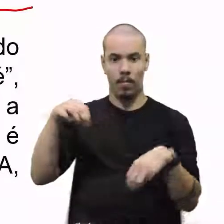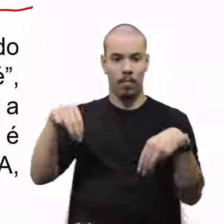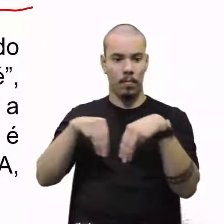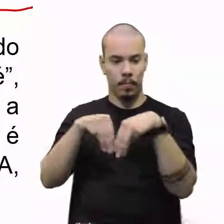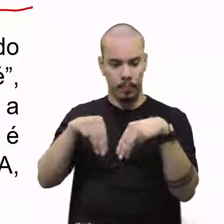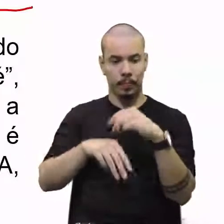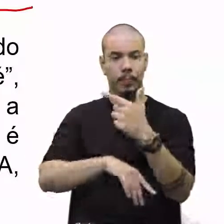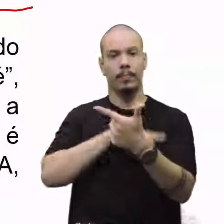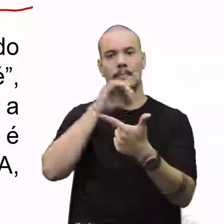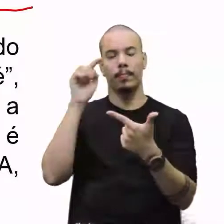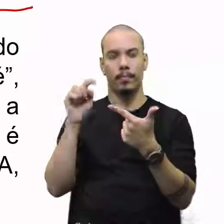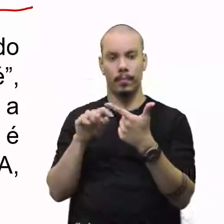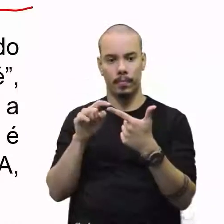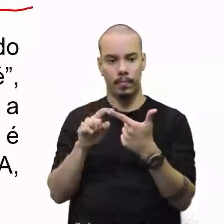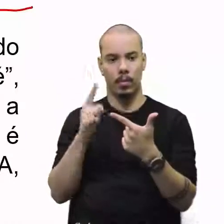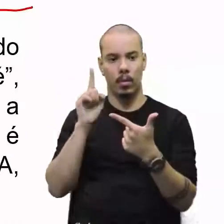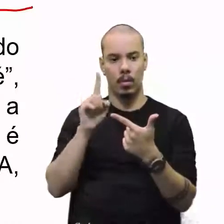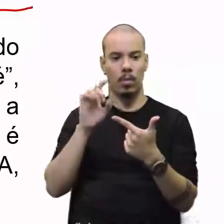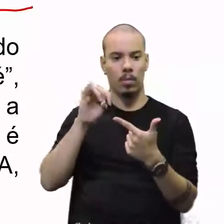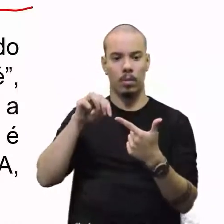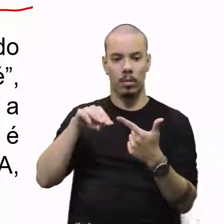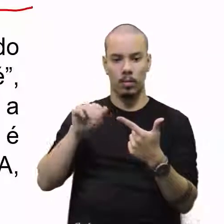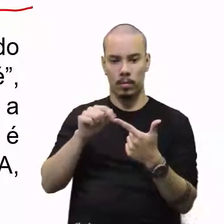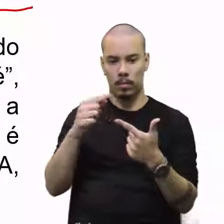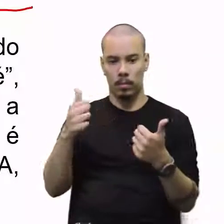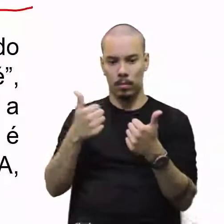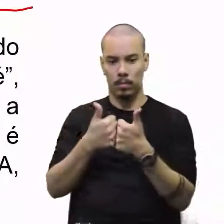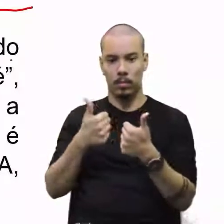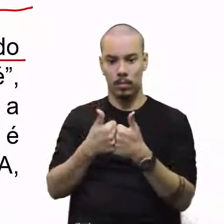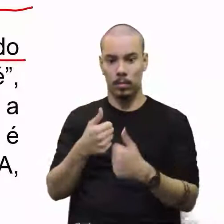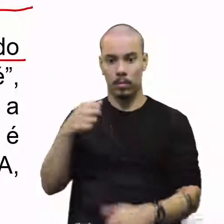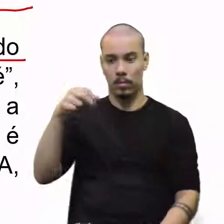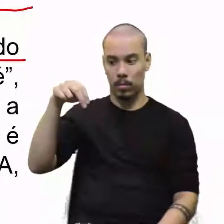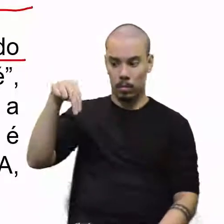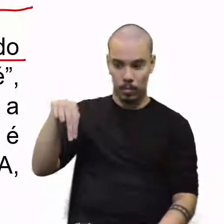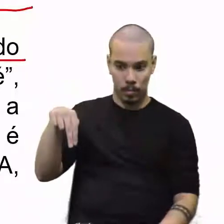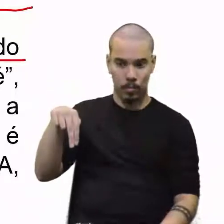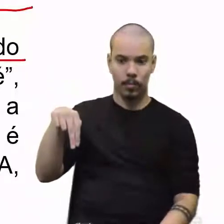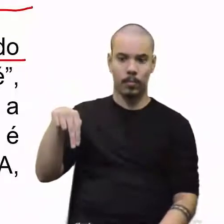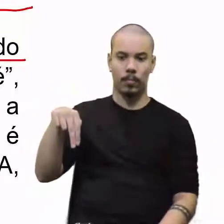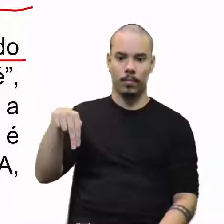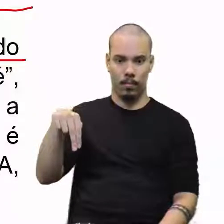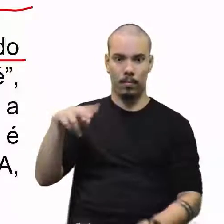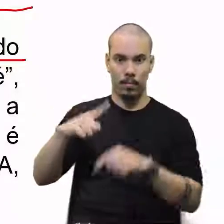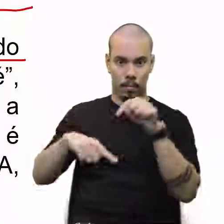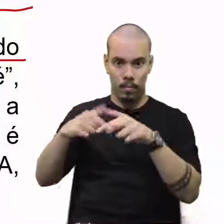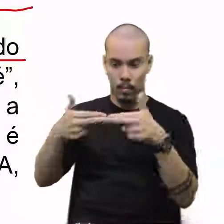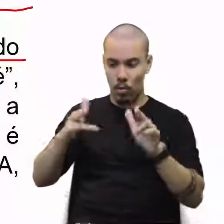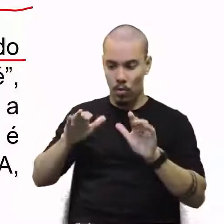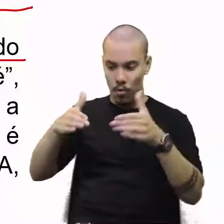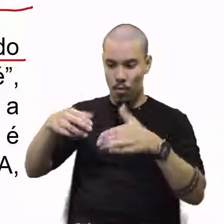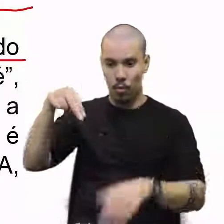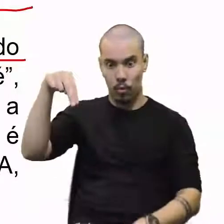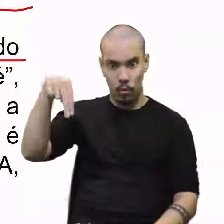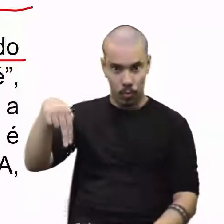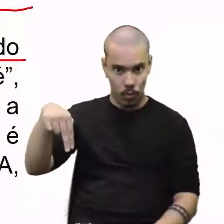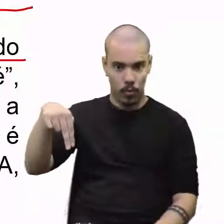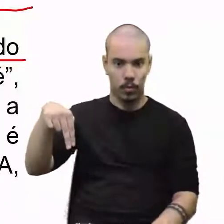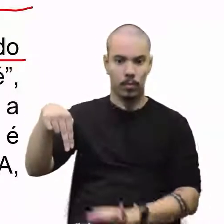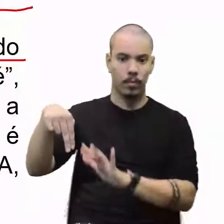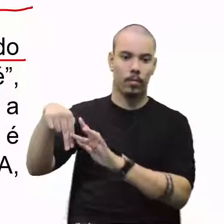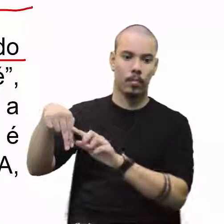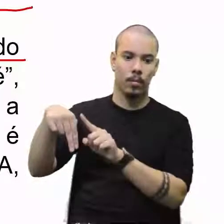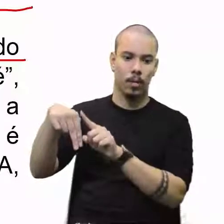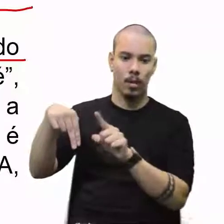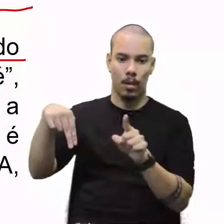Segunda, um ímã permanente com seu polo norte, ali tem um ímã naquele elemento X, que é um ímã com polo norte,